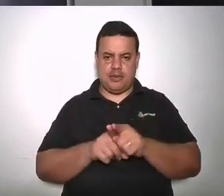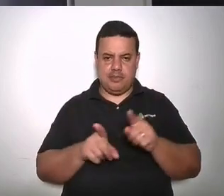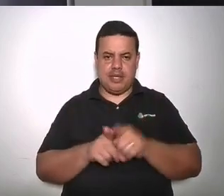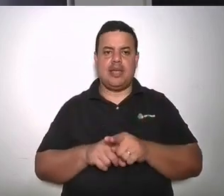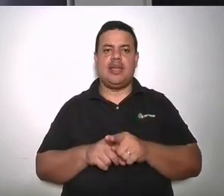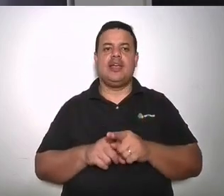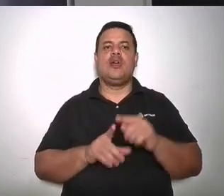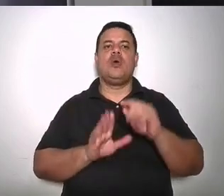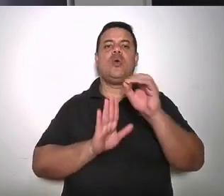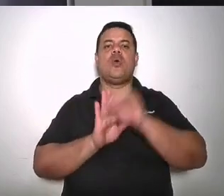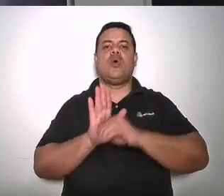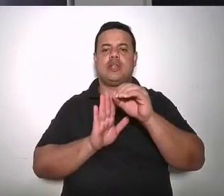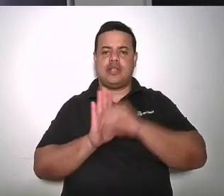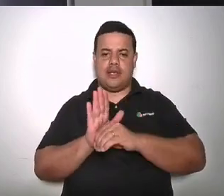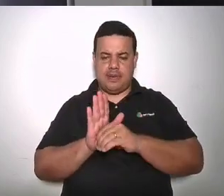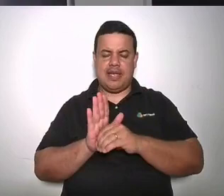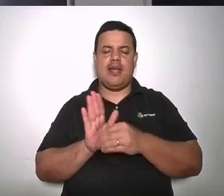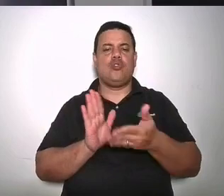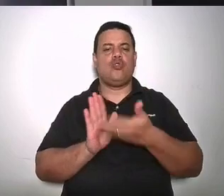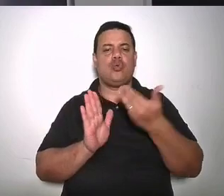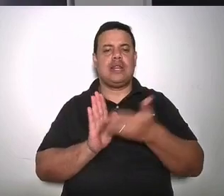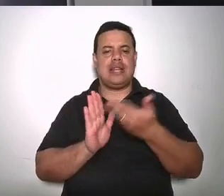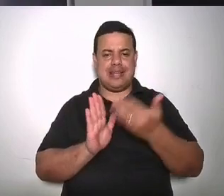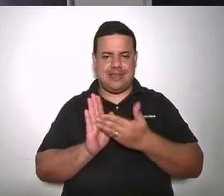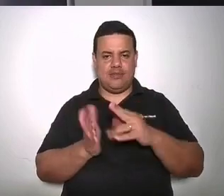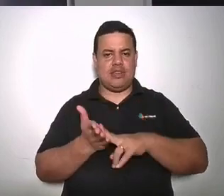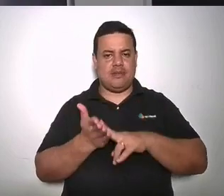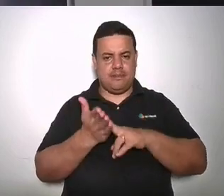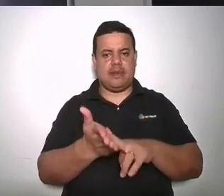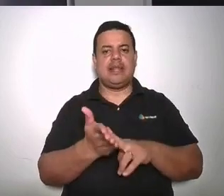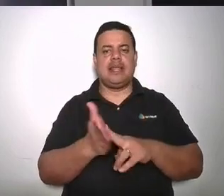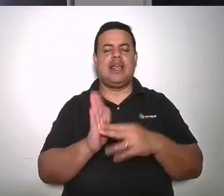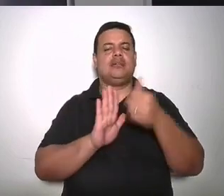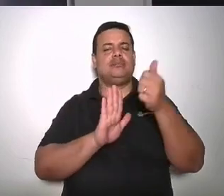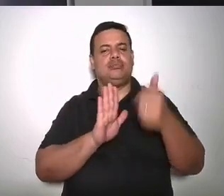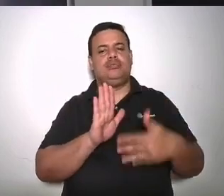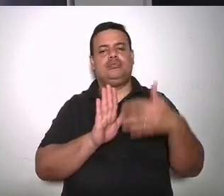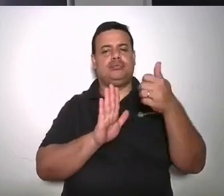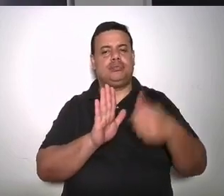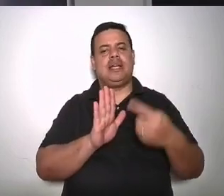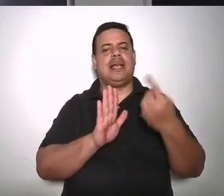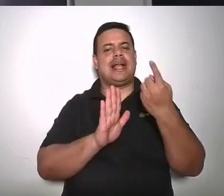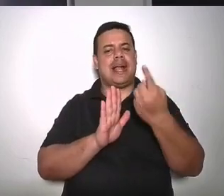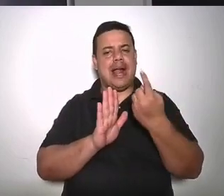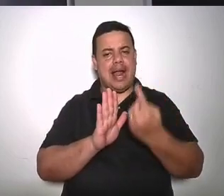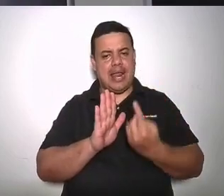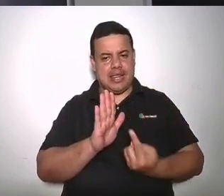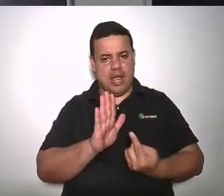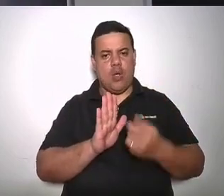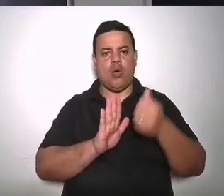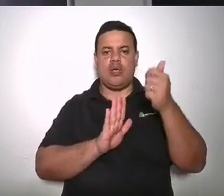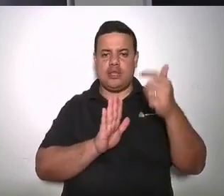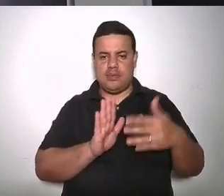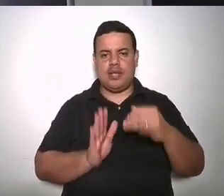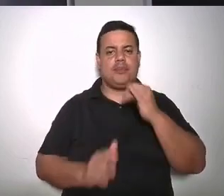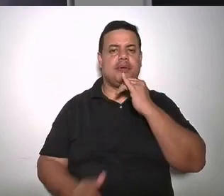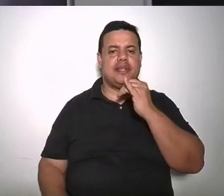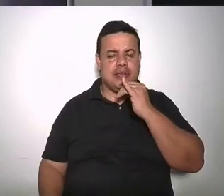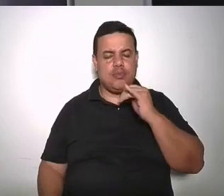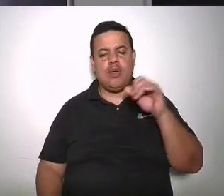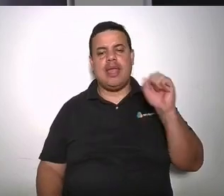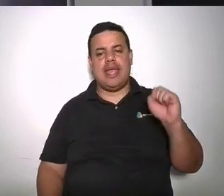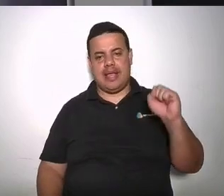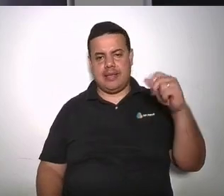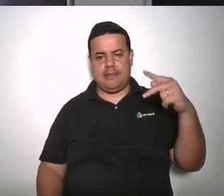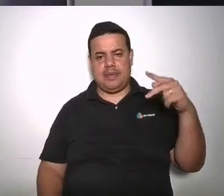orçamentárias, nos livretos que a gente vai mandar, ele vai vir discriminado um a um. Por exemplo, FPM, quanto que vai ser?